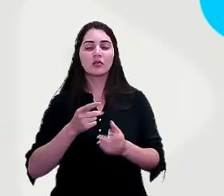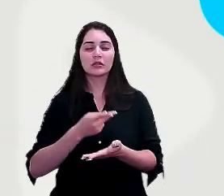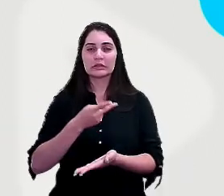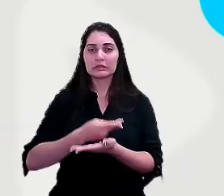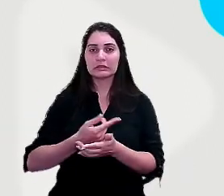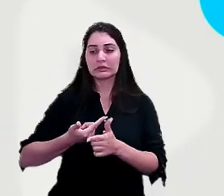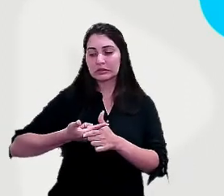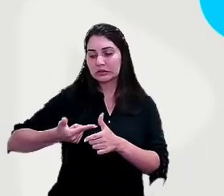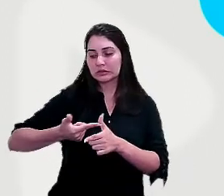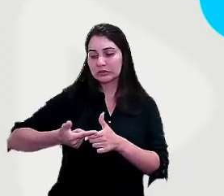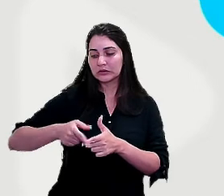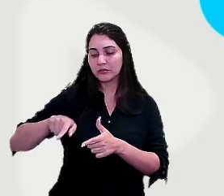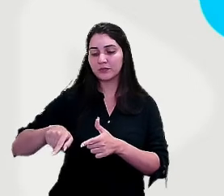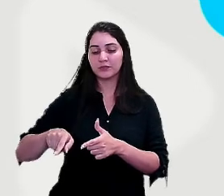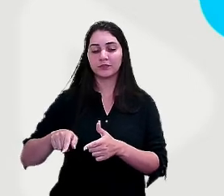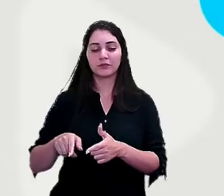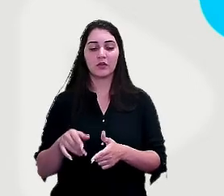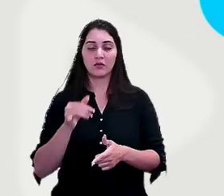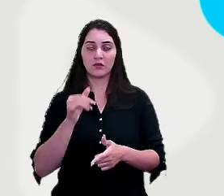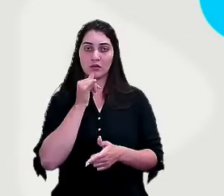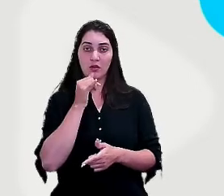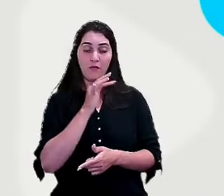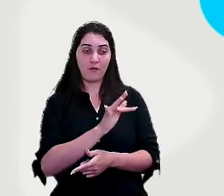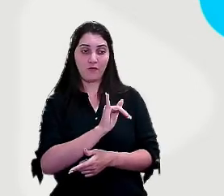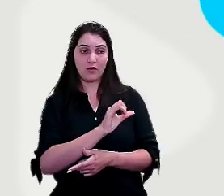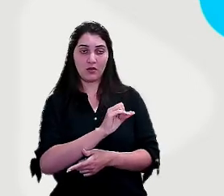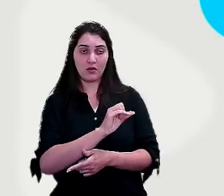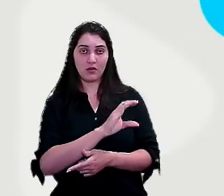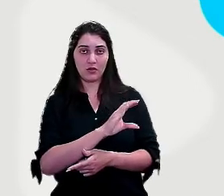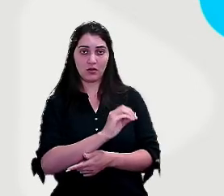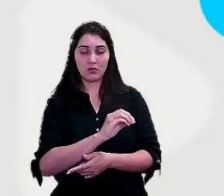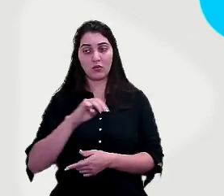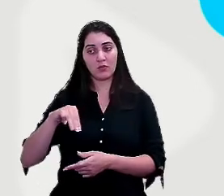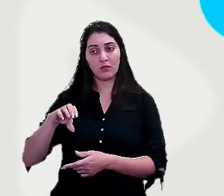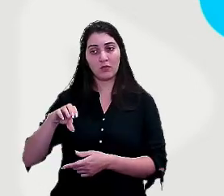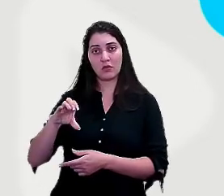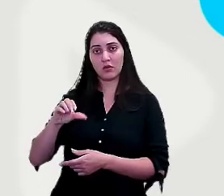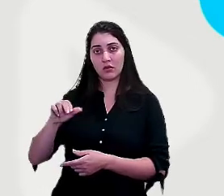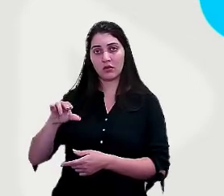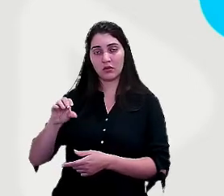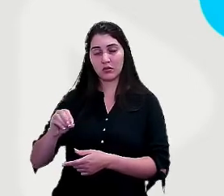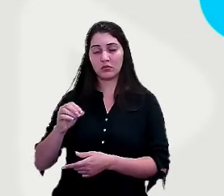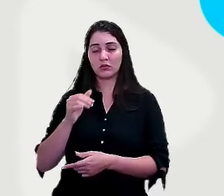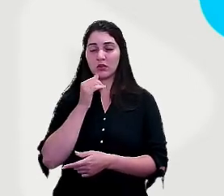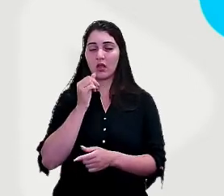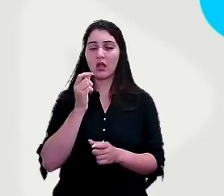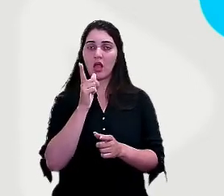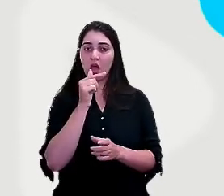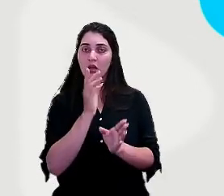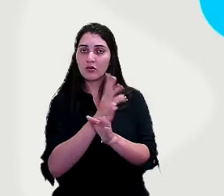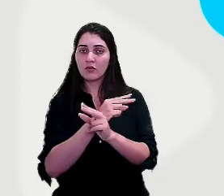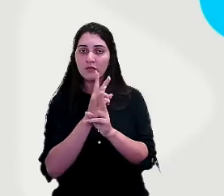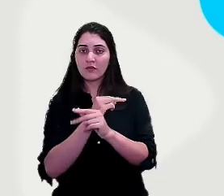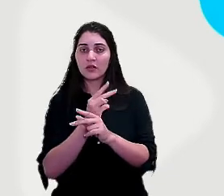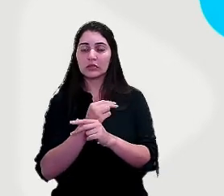E eles podem ser físico ou mecânico, que é a atuação mecânica da água, do vento, da temperatura.